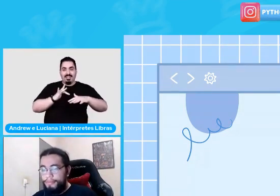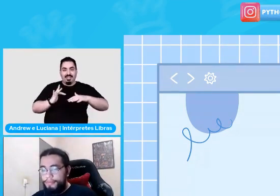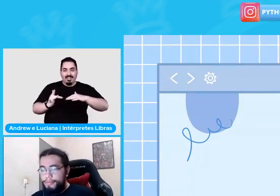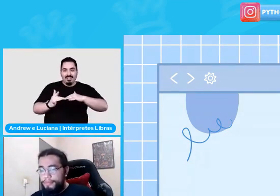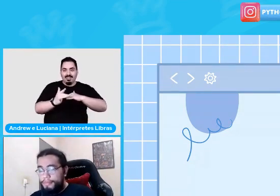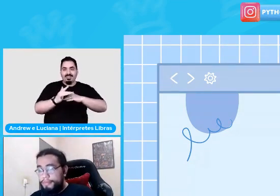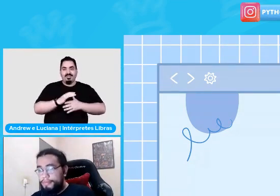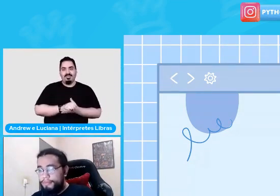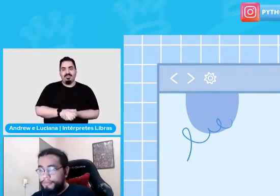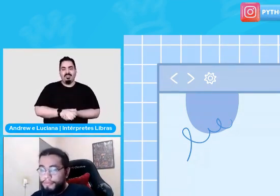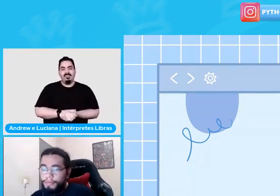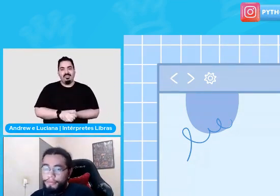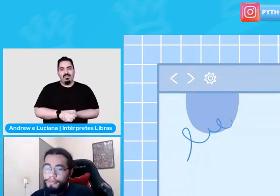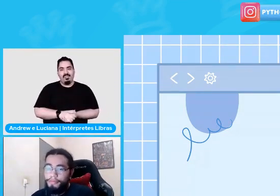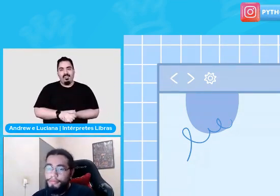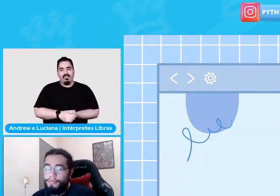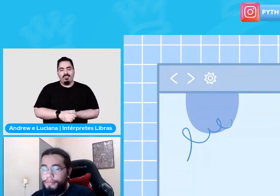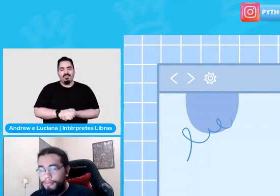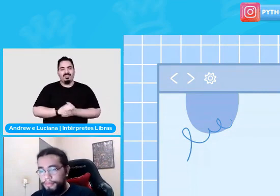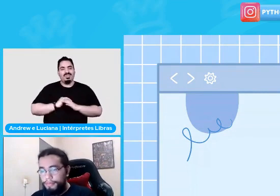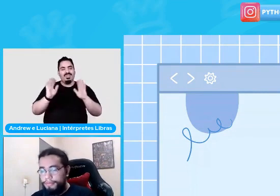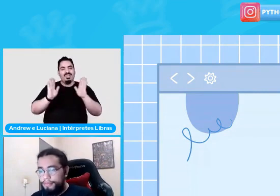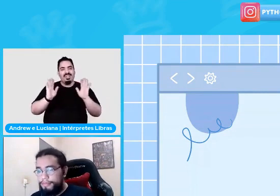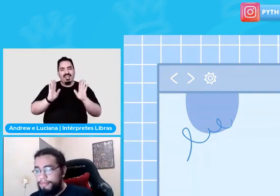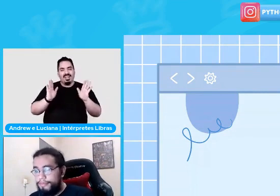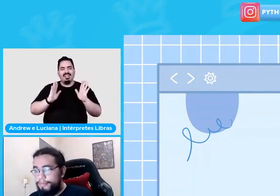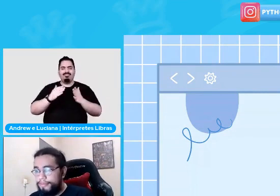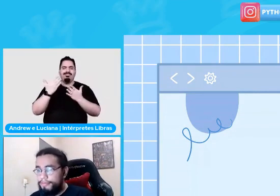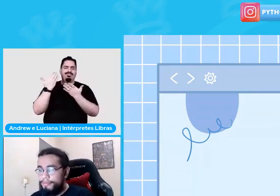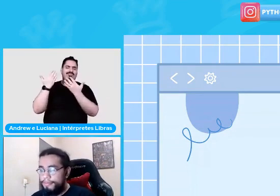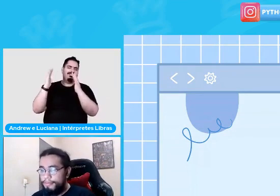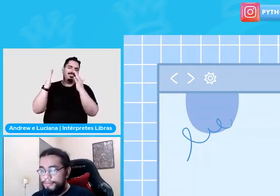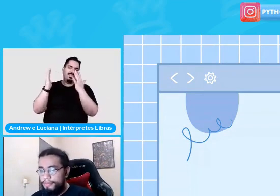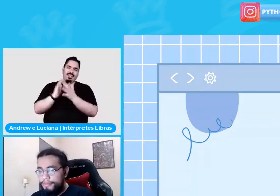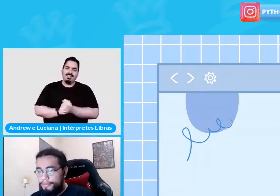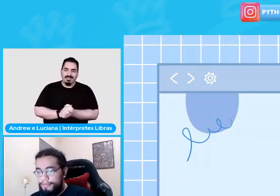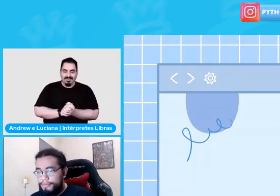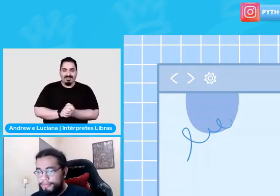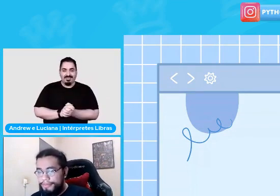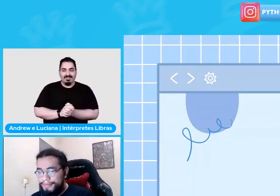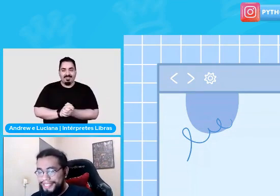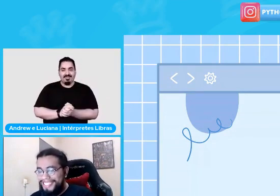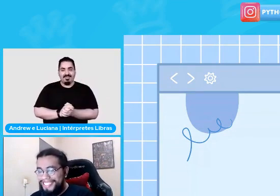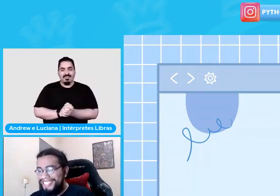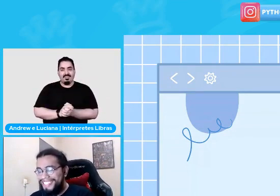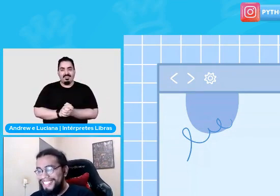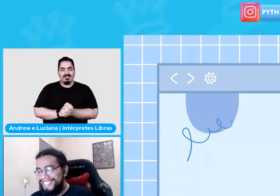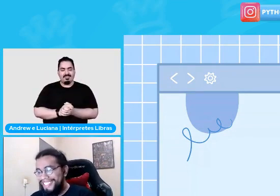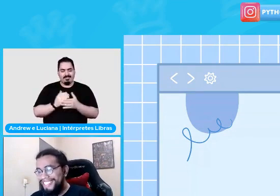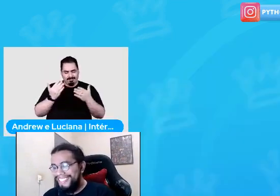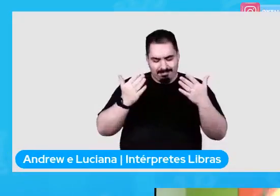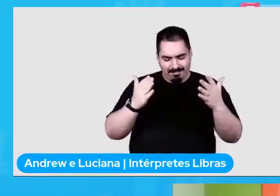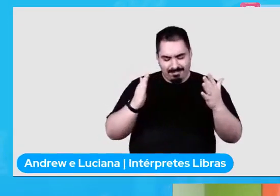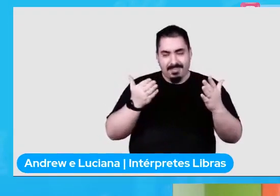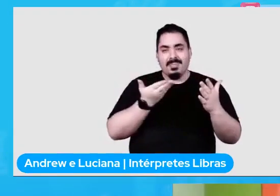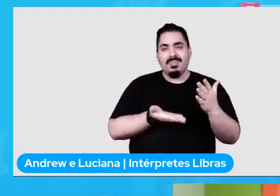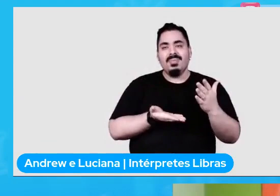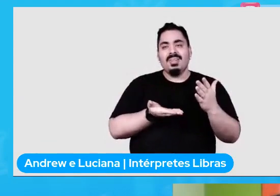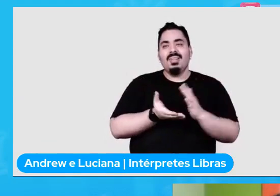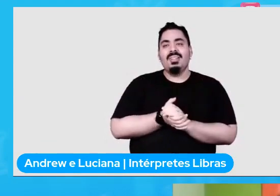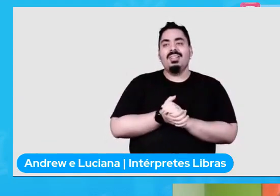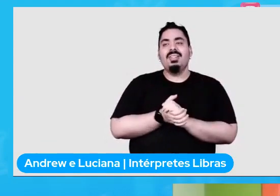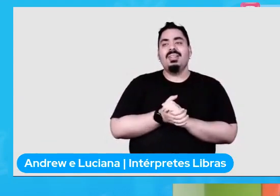Olá, olá, olá excelente famoso Betim aqui está uma